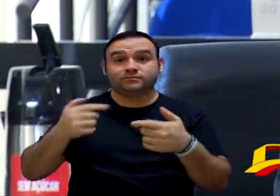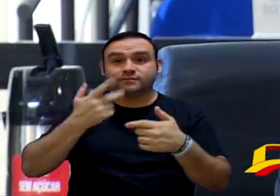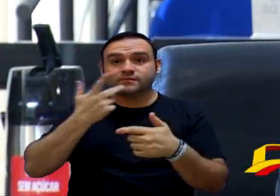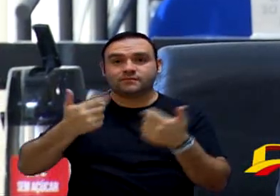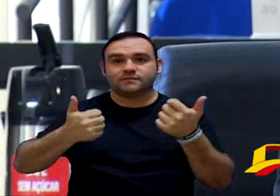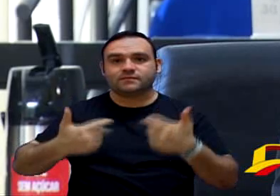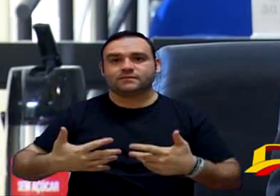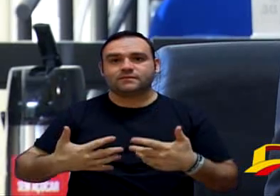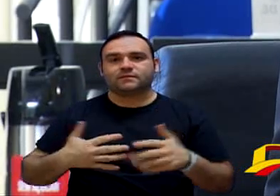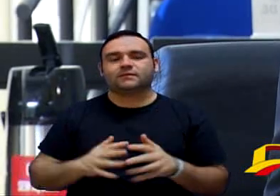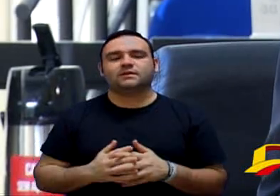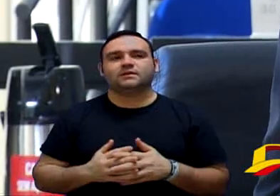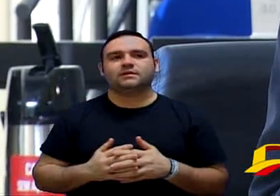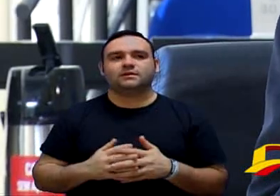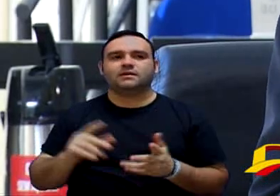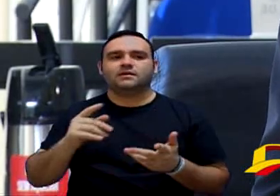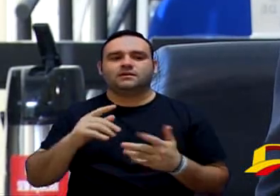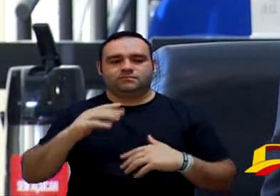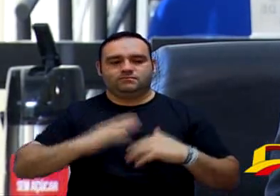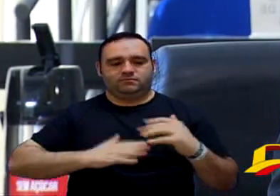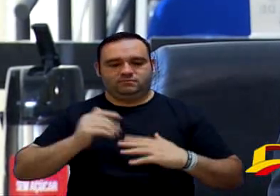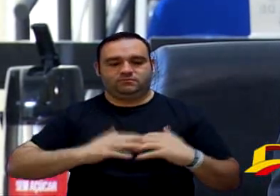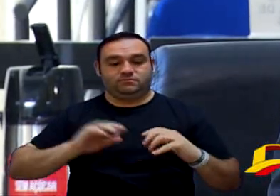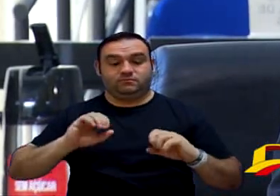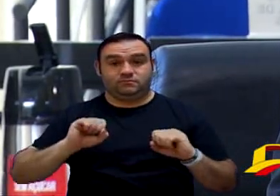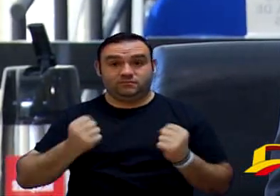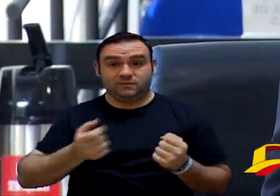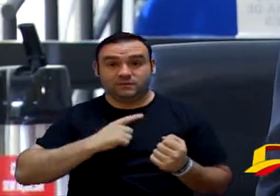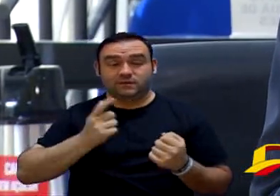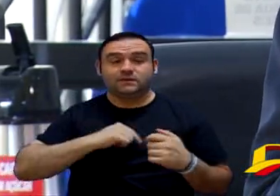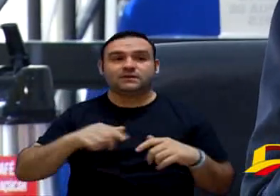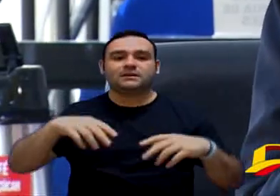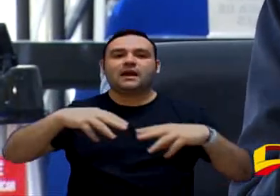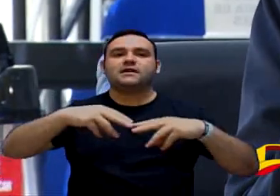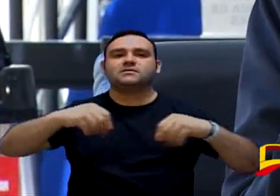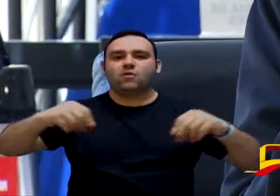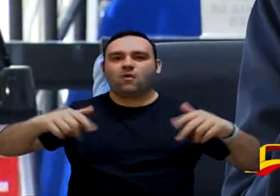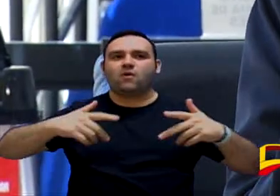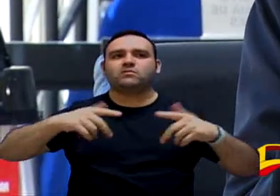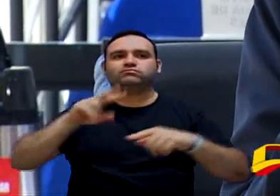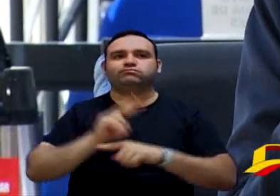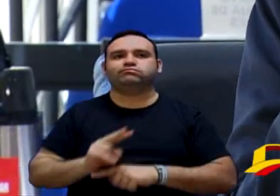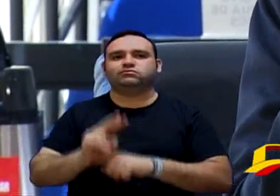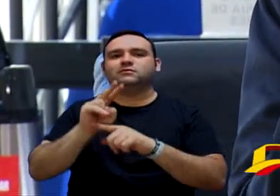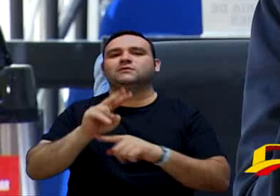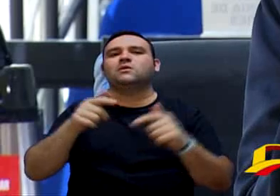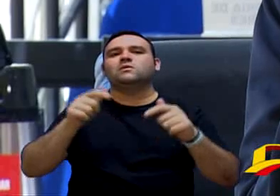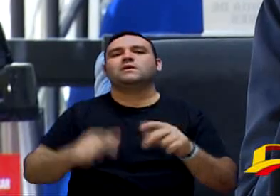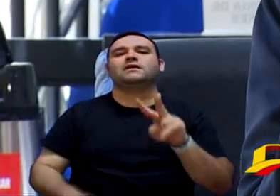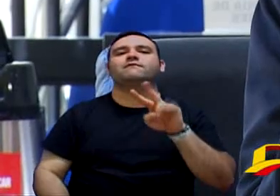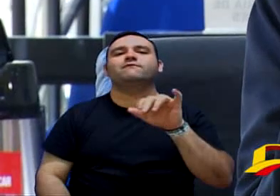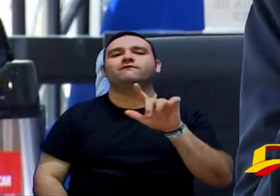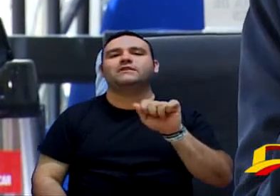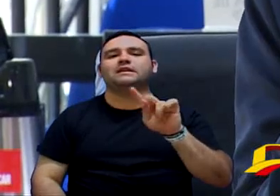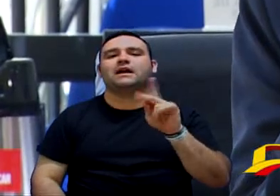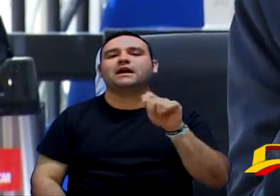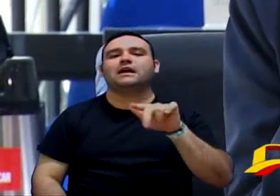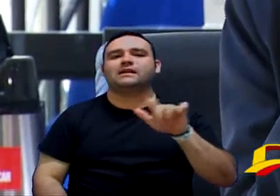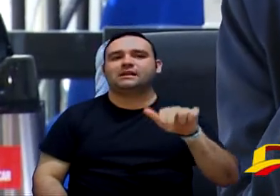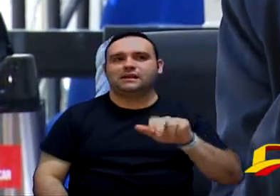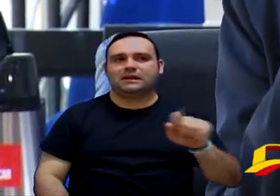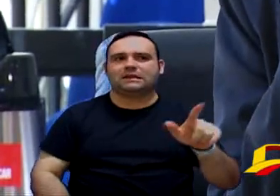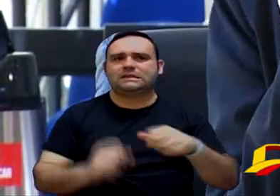a questão aí de é para que haja uma sinalização de solo revitalização na Vila Helena no bairro da Vila Helena um bairro